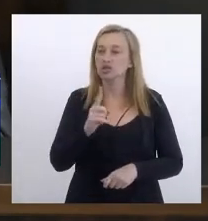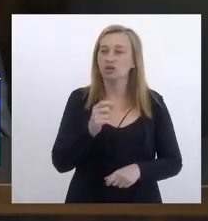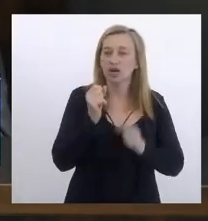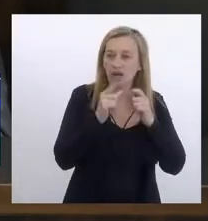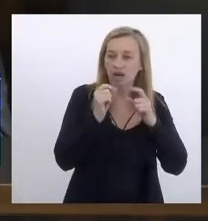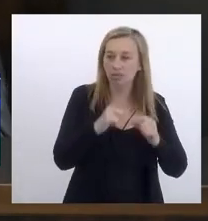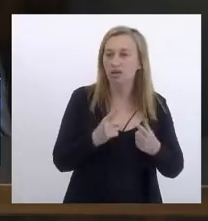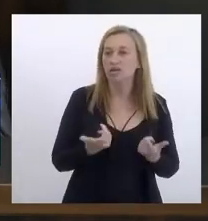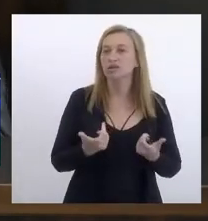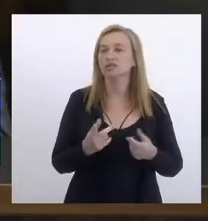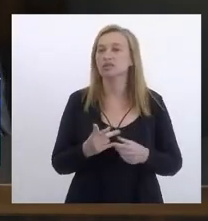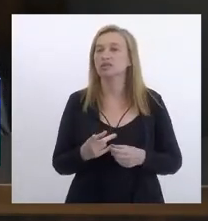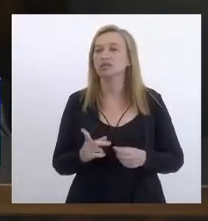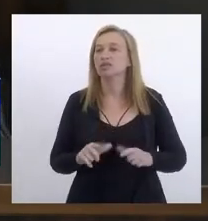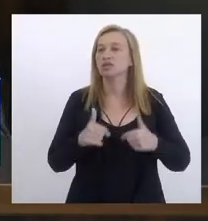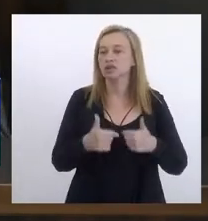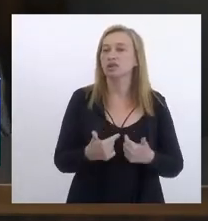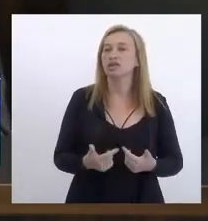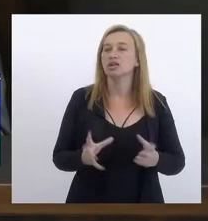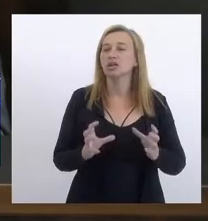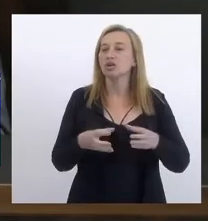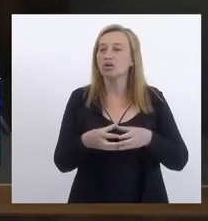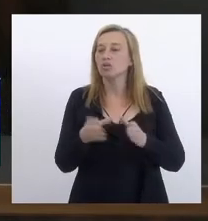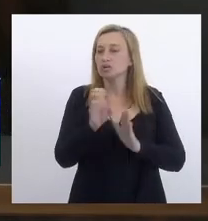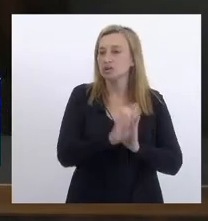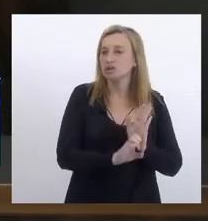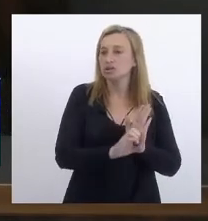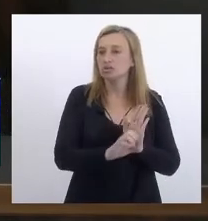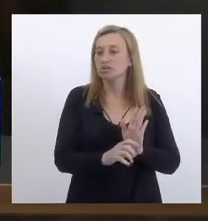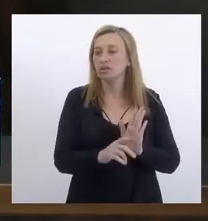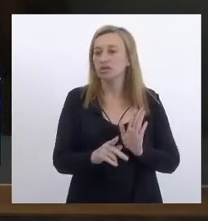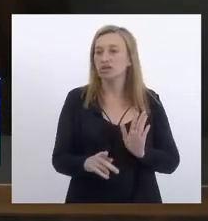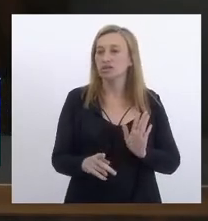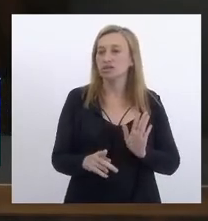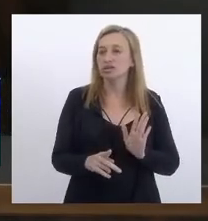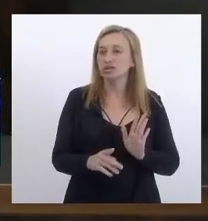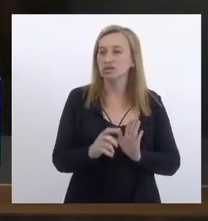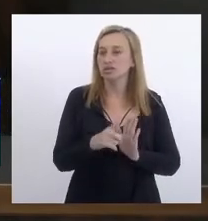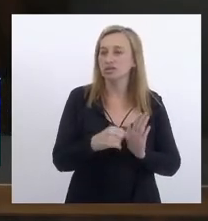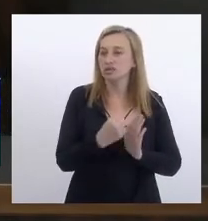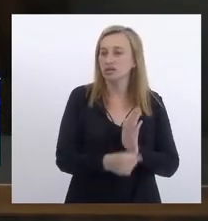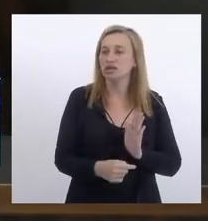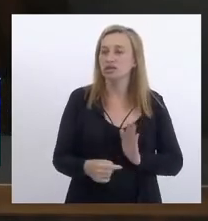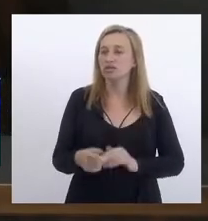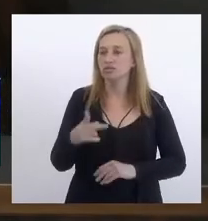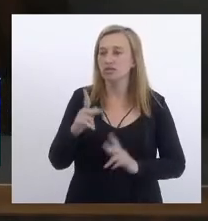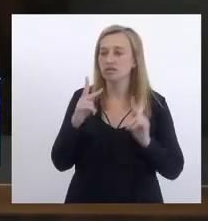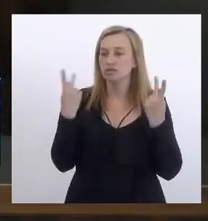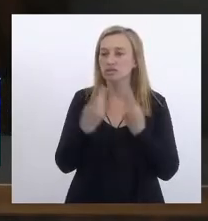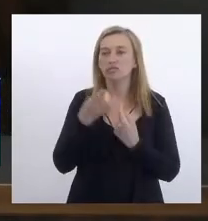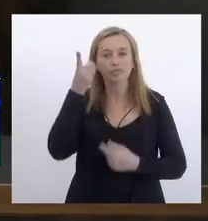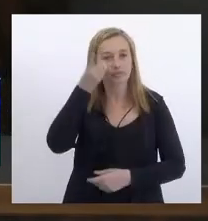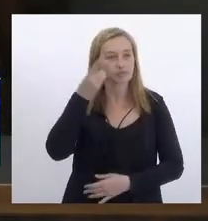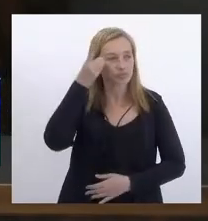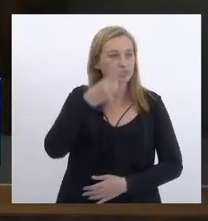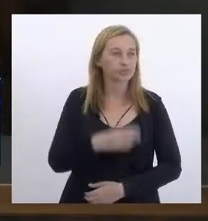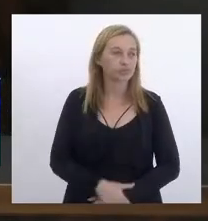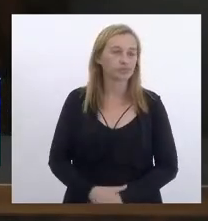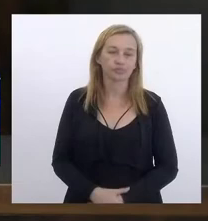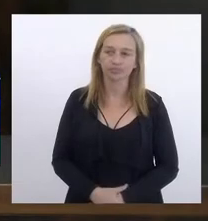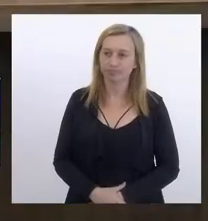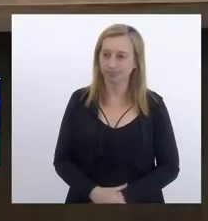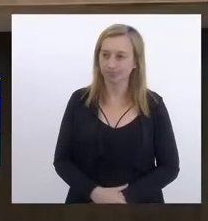menciona, pendendo do parecer da Comissão de Emendas Condicionais e Vetos. Para emitir o parecer, o nome do deputado